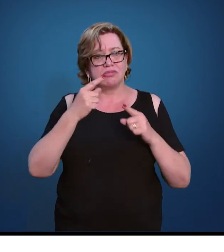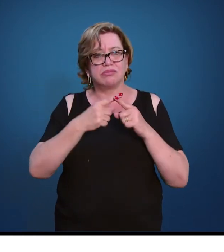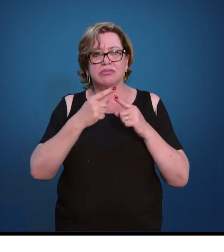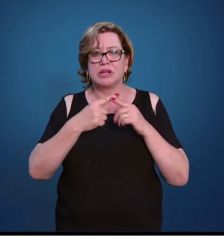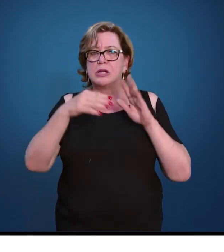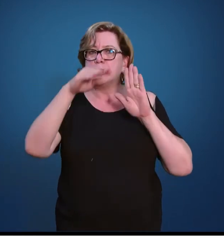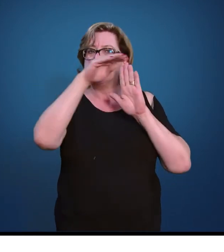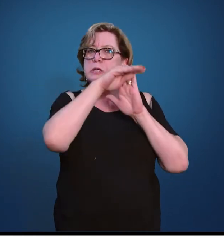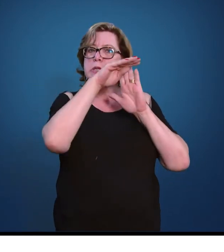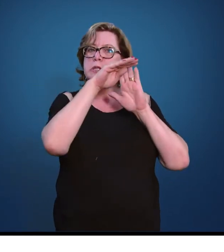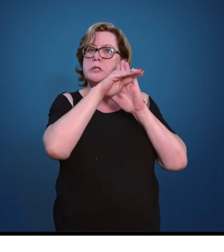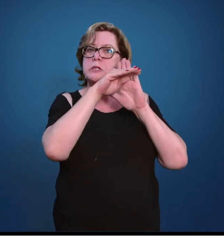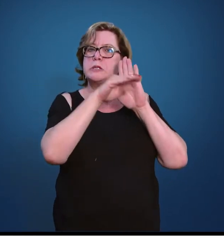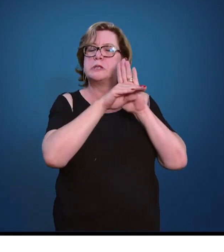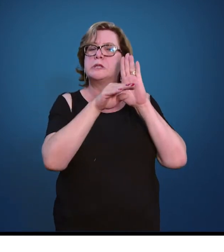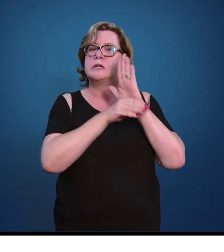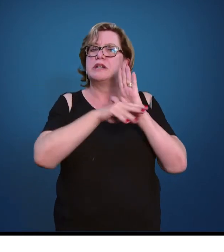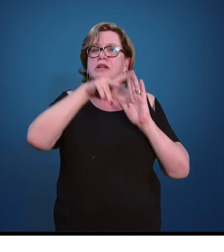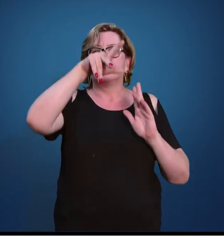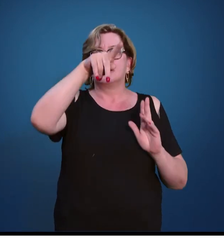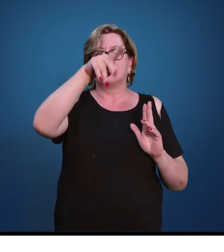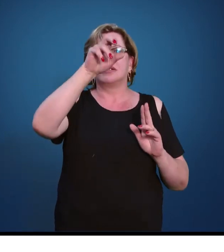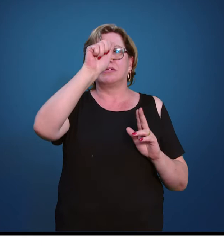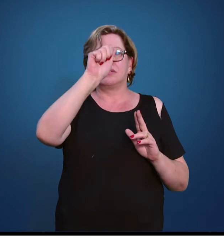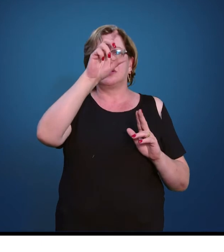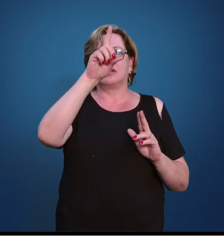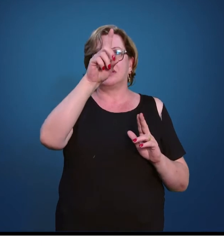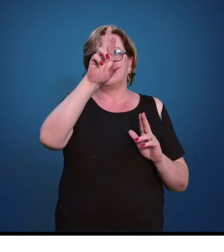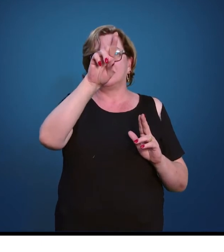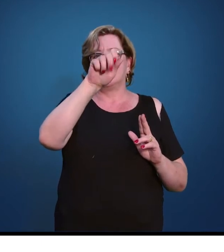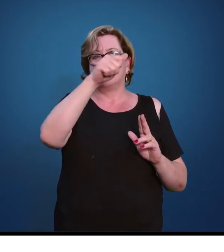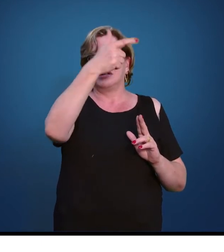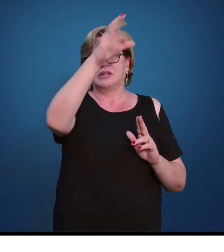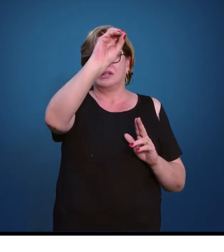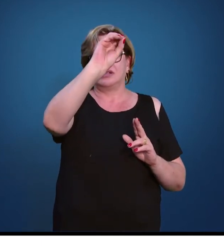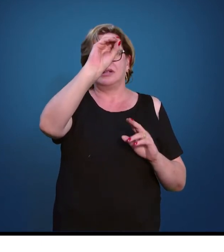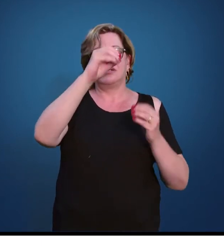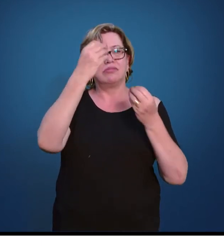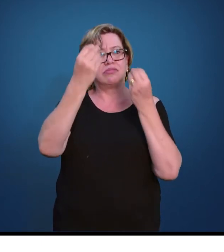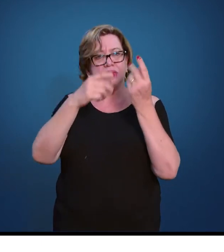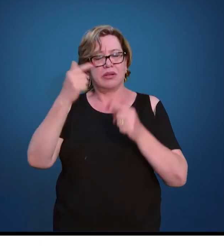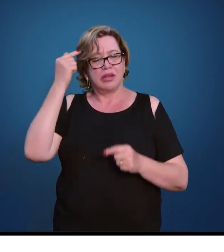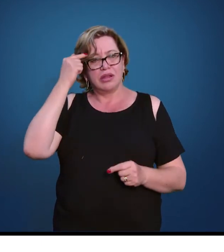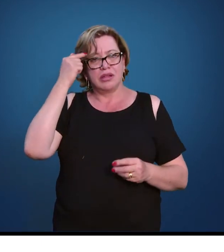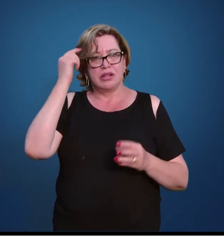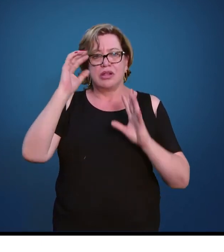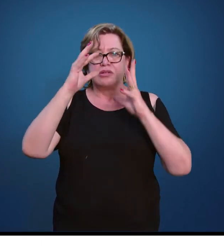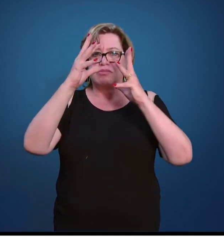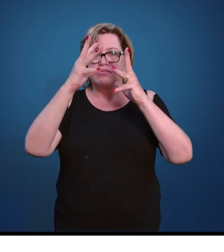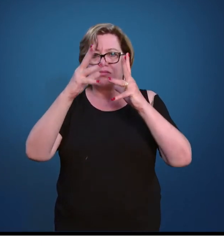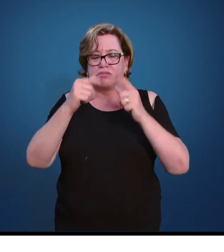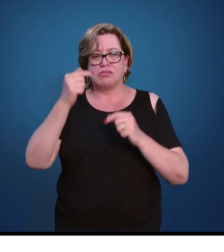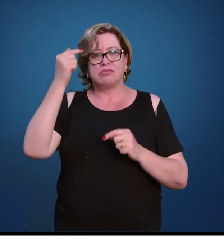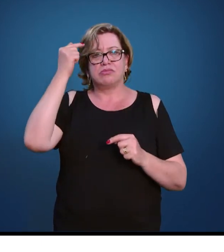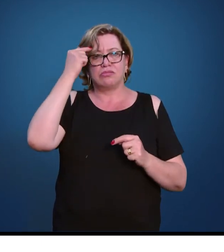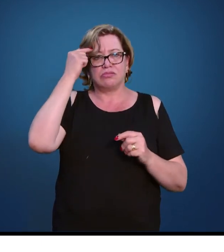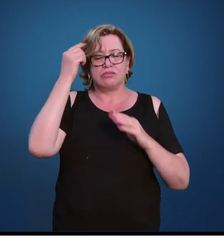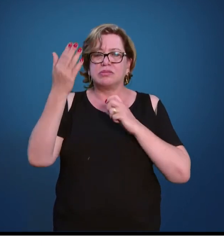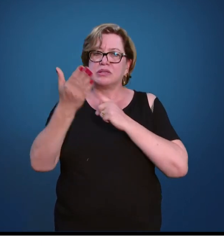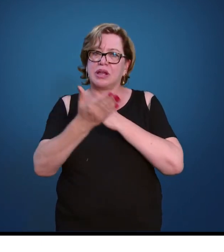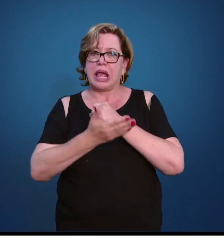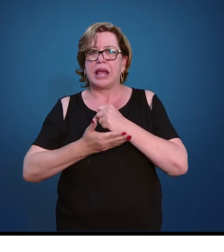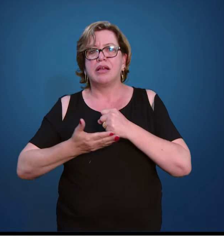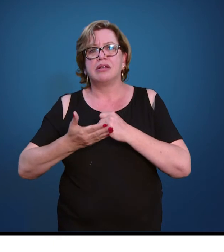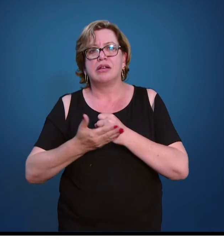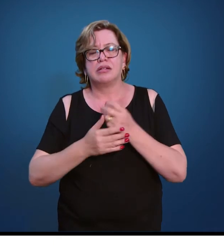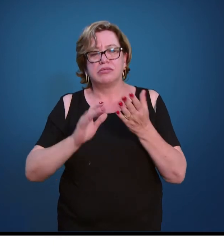padronização das informações contábeis dentro dos demonstrativos contábeis, considerando todos os pressupostos básicos da